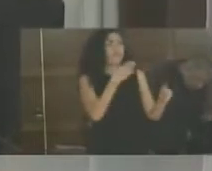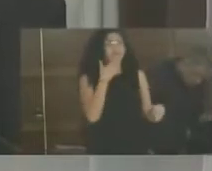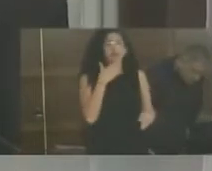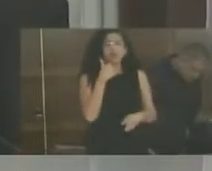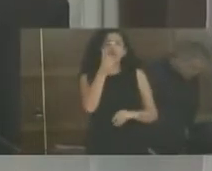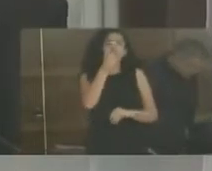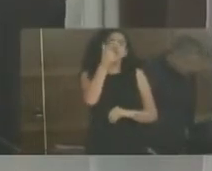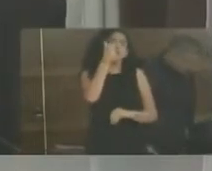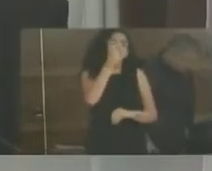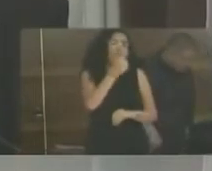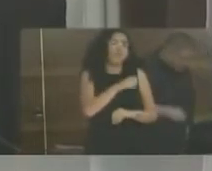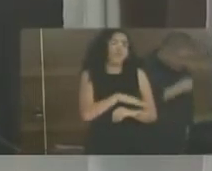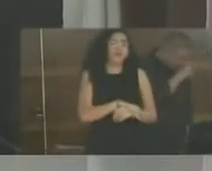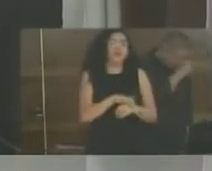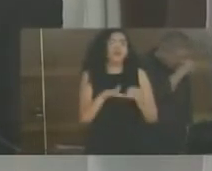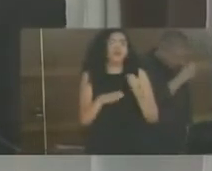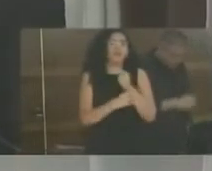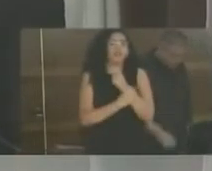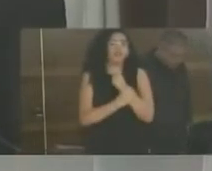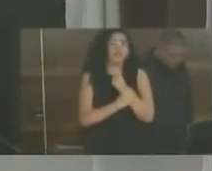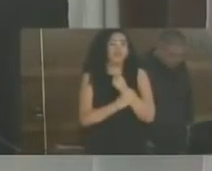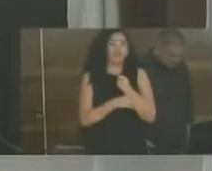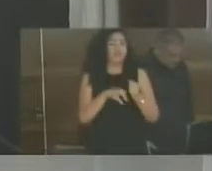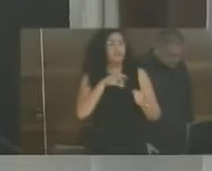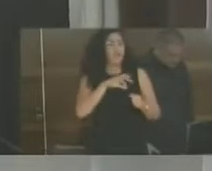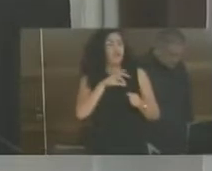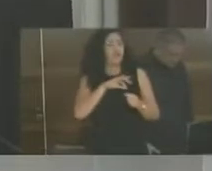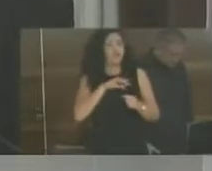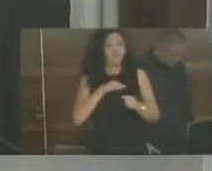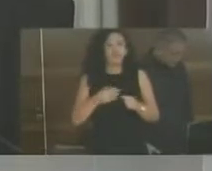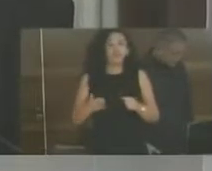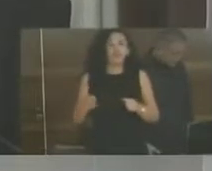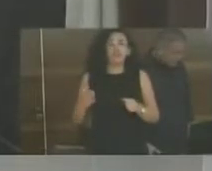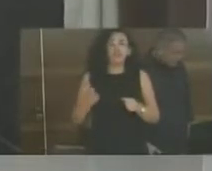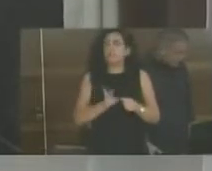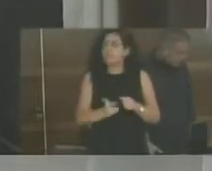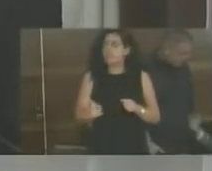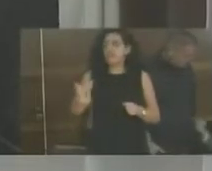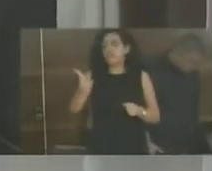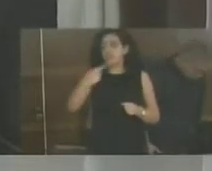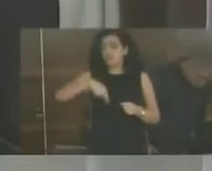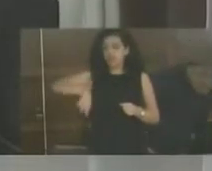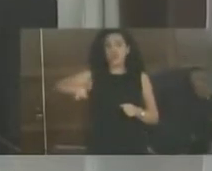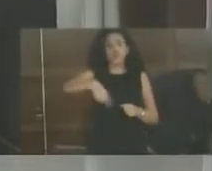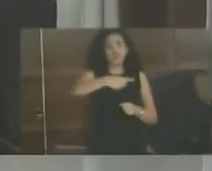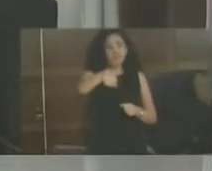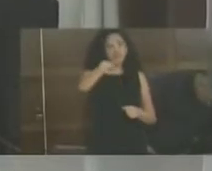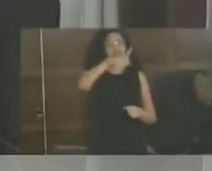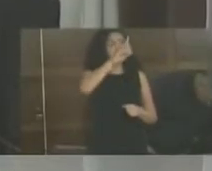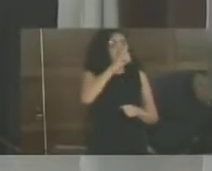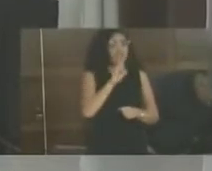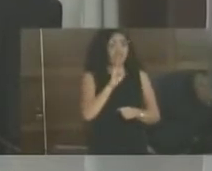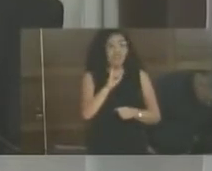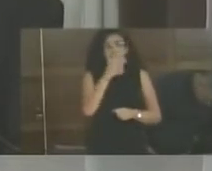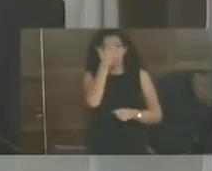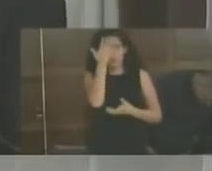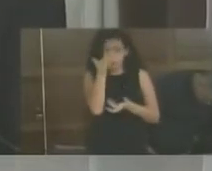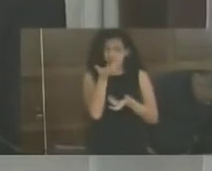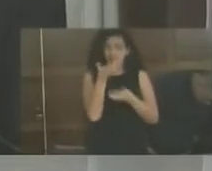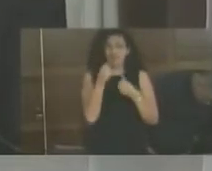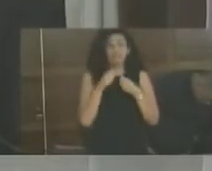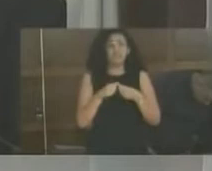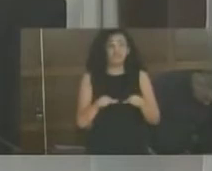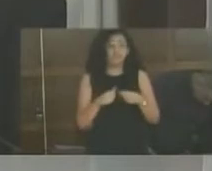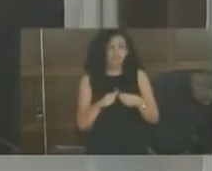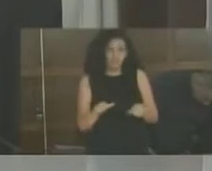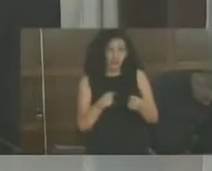muito a questão da segurança lá, as viaturas estão rodando direto, só tomando porrada. Quem quer ficar no tráfego, vai pagar para ver.